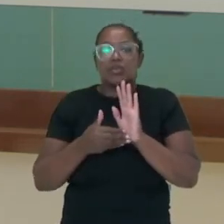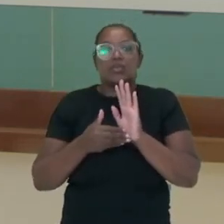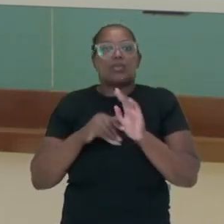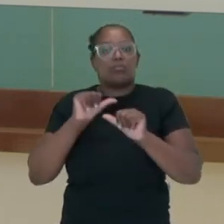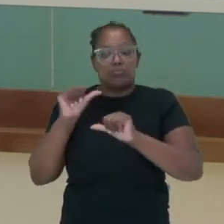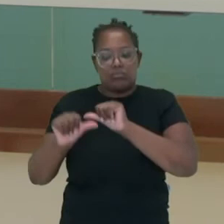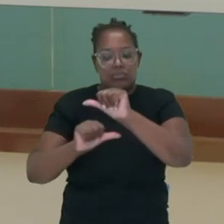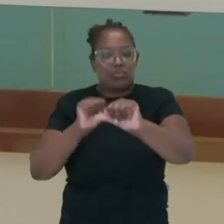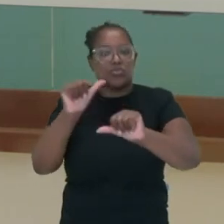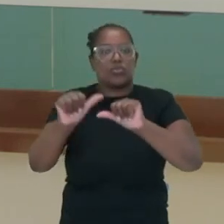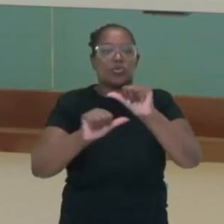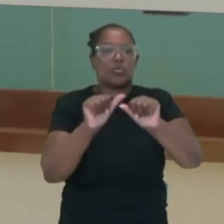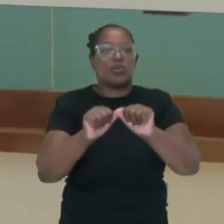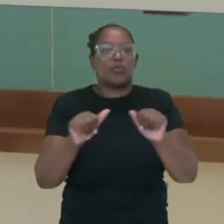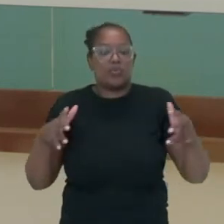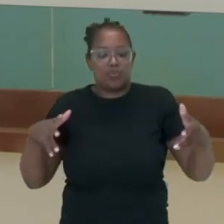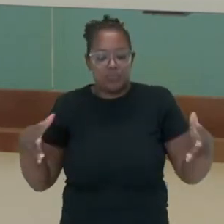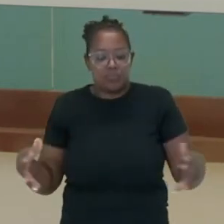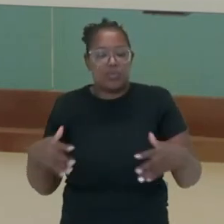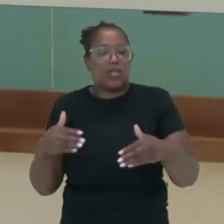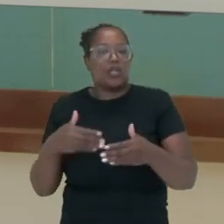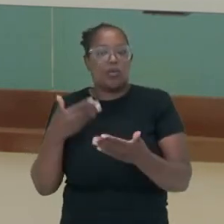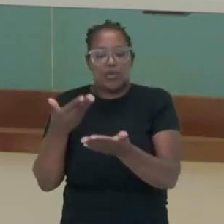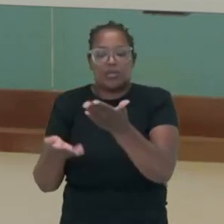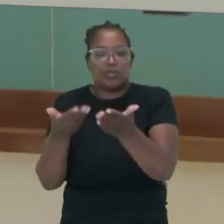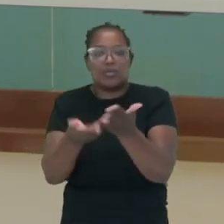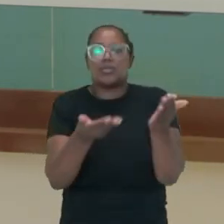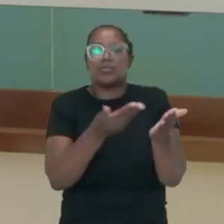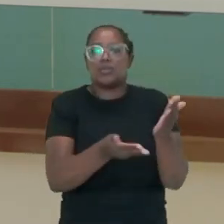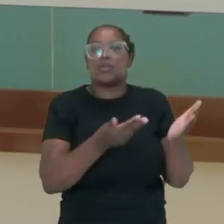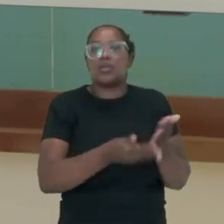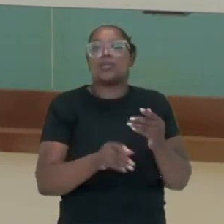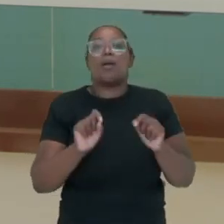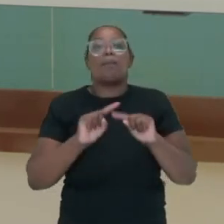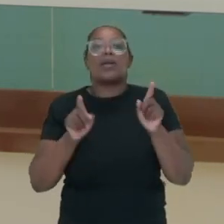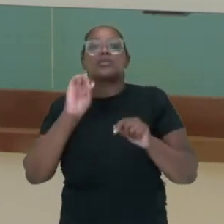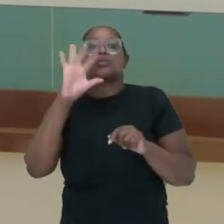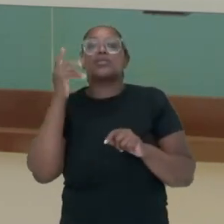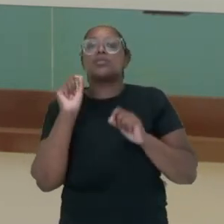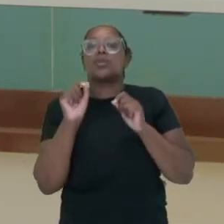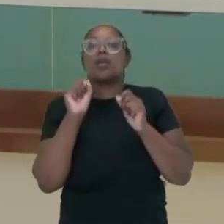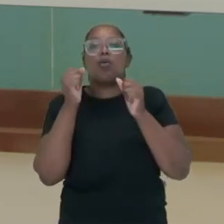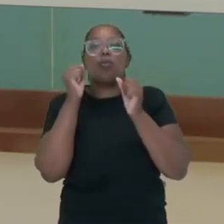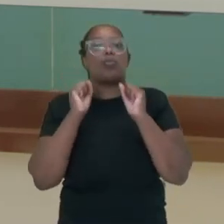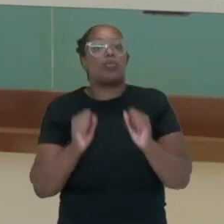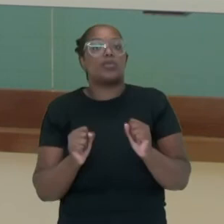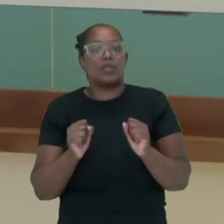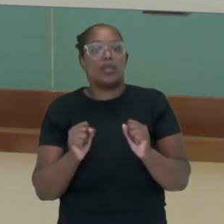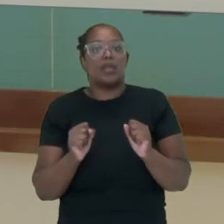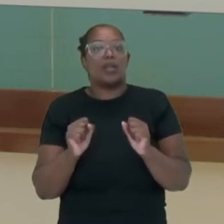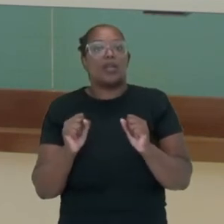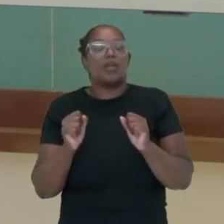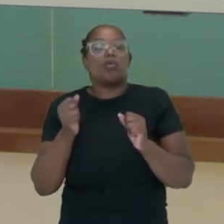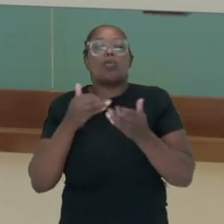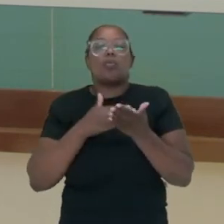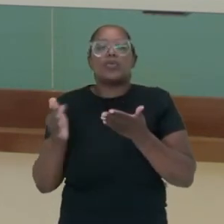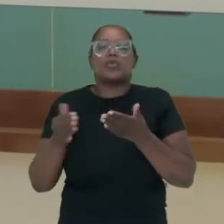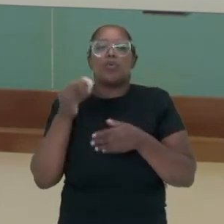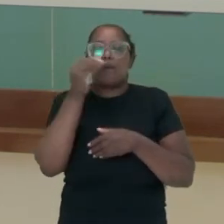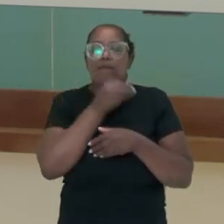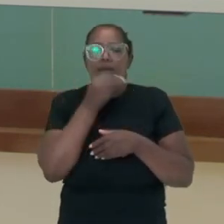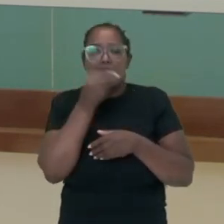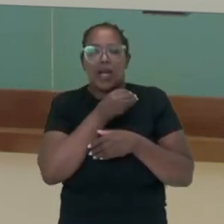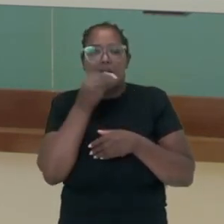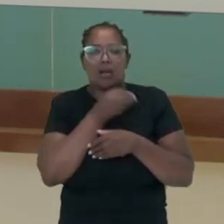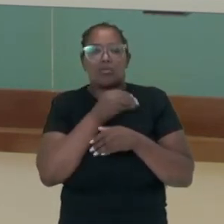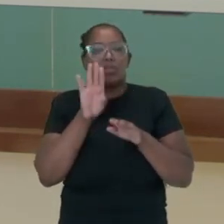reservas fossem se esgotando na União Soviética. E por fim, o poder por ela estabelecido em muitos lugares começou a enfraquecer como a base